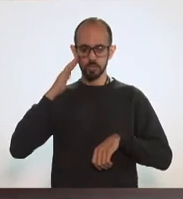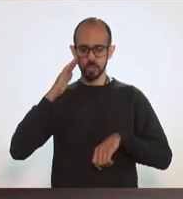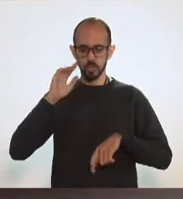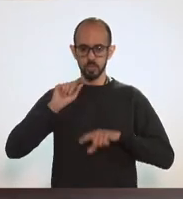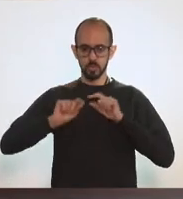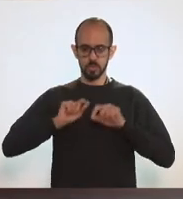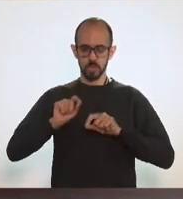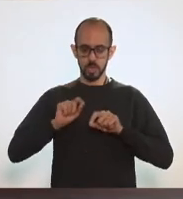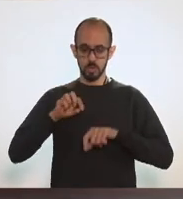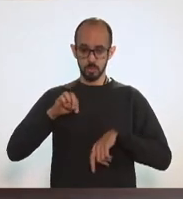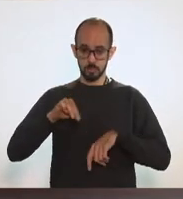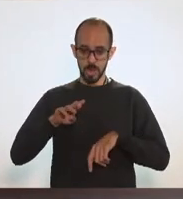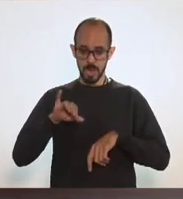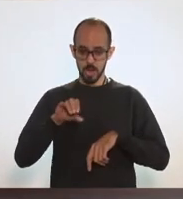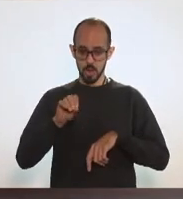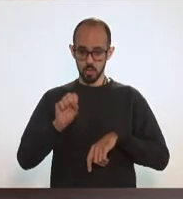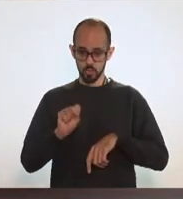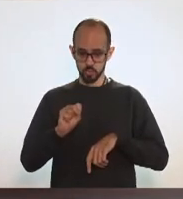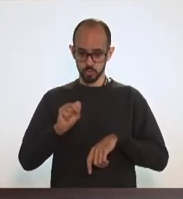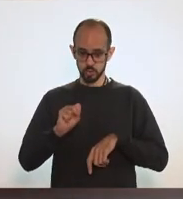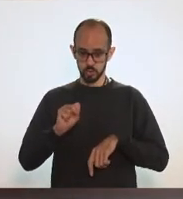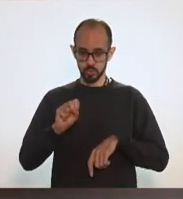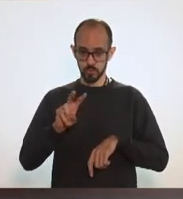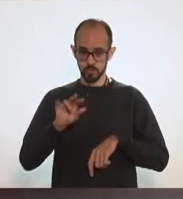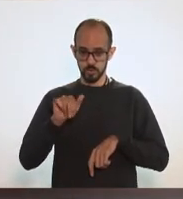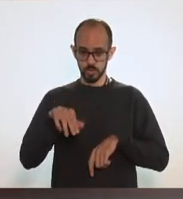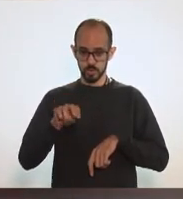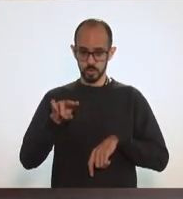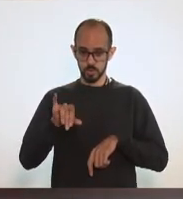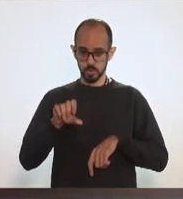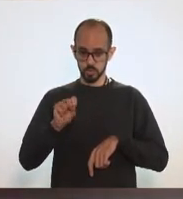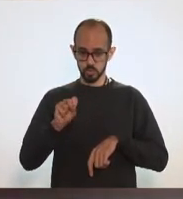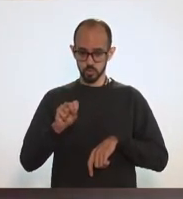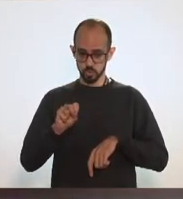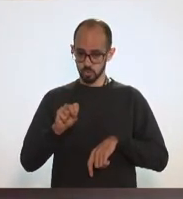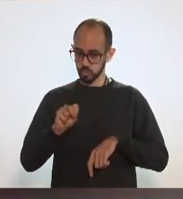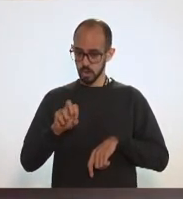Marcos Vinícius, de fato, ele não foi